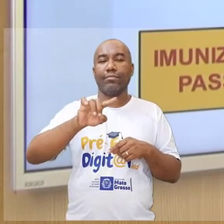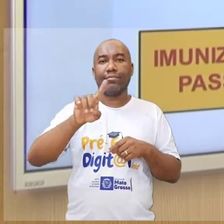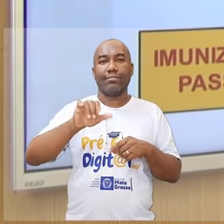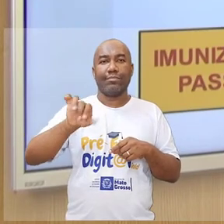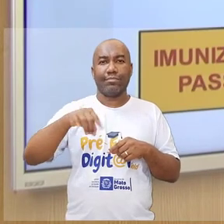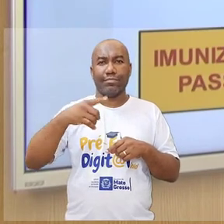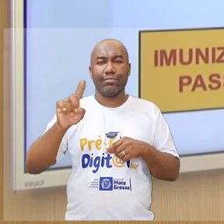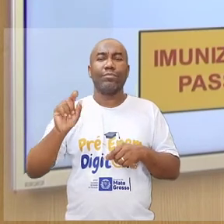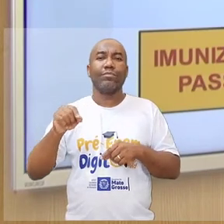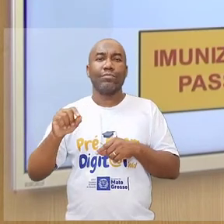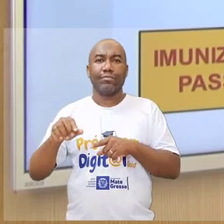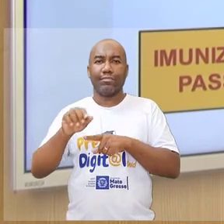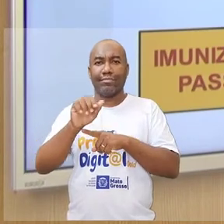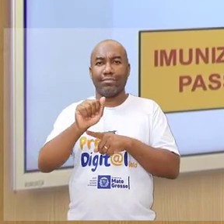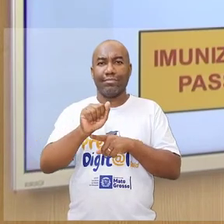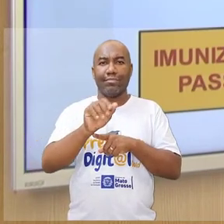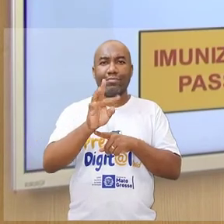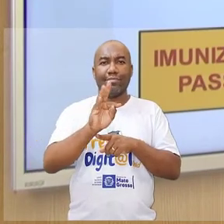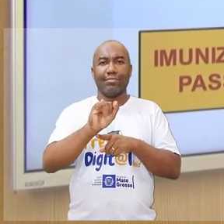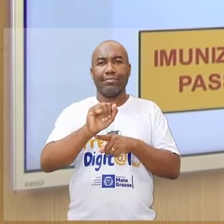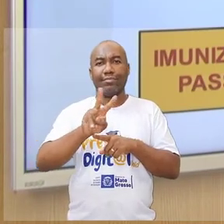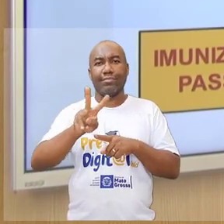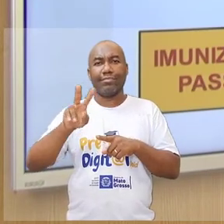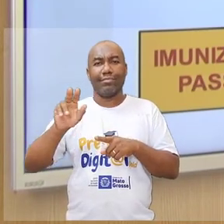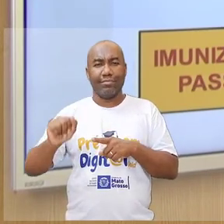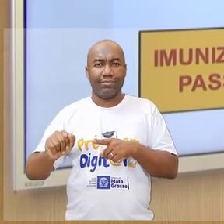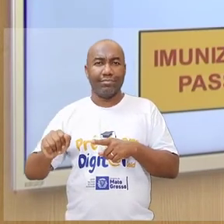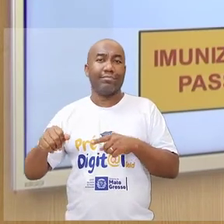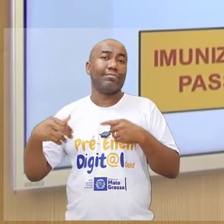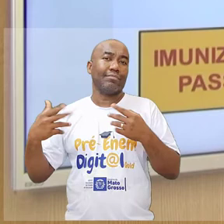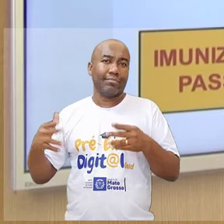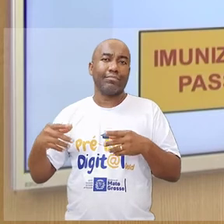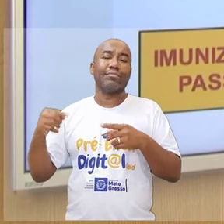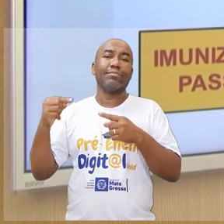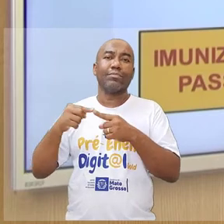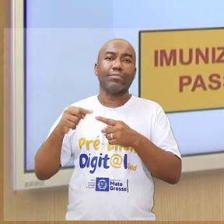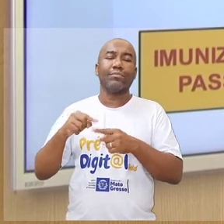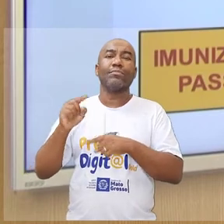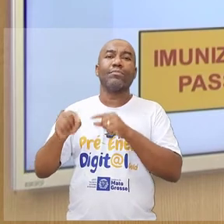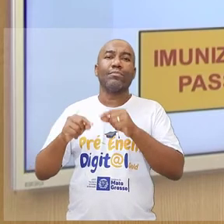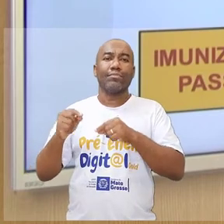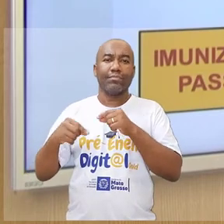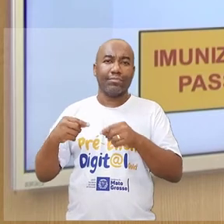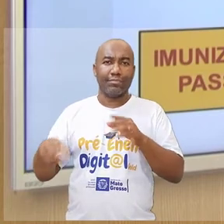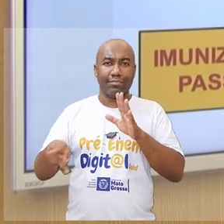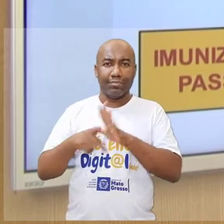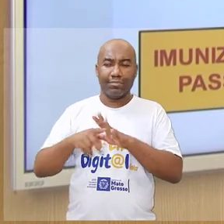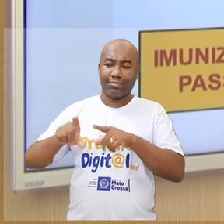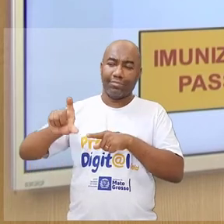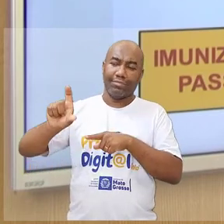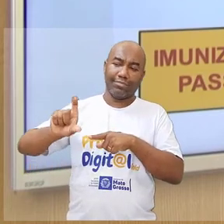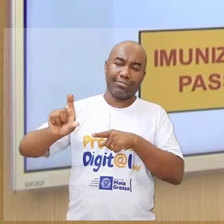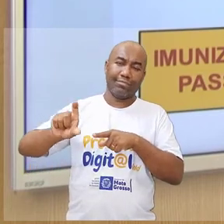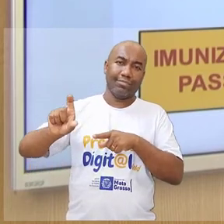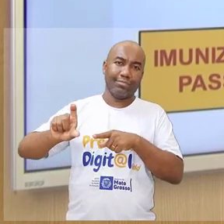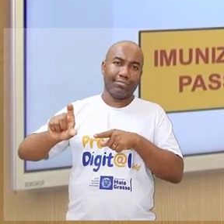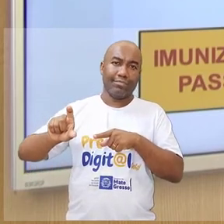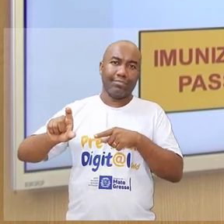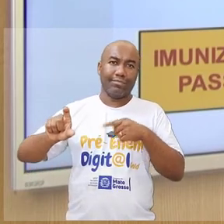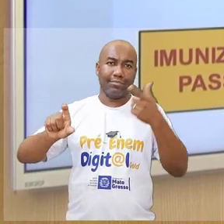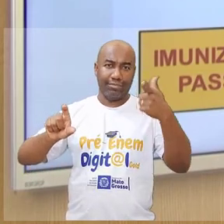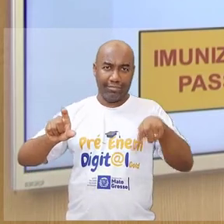ativa artificial. Essa é a forma de caracterizar uma vacina. De